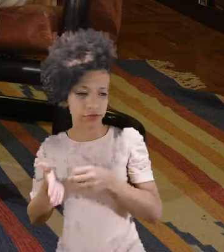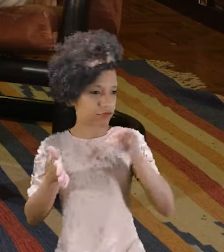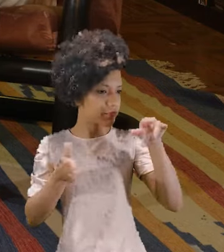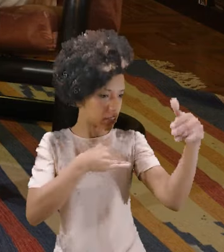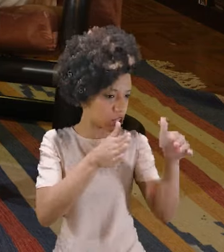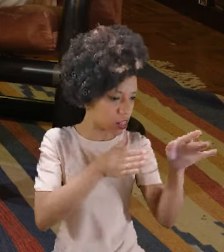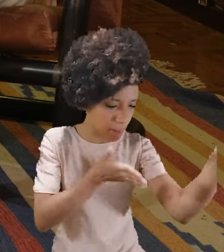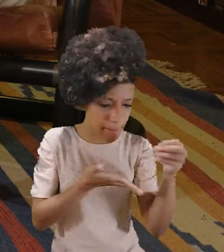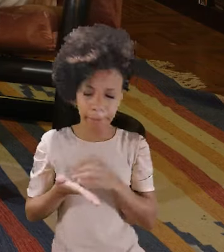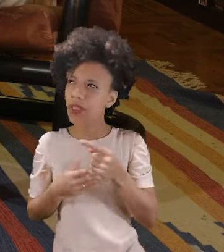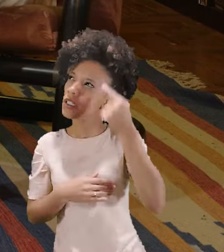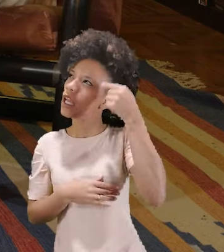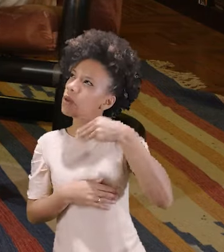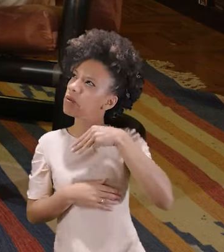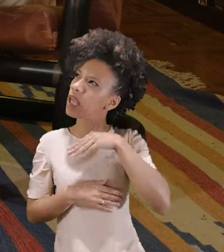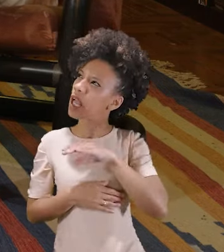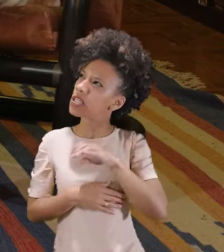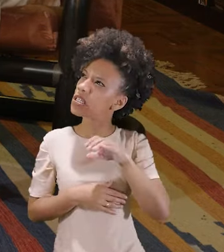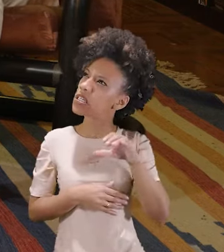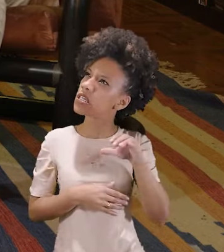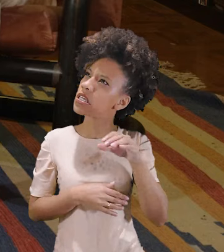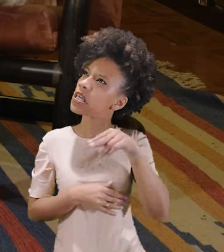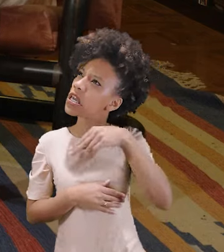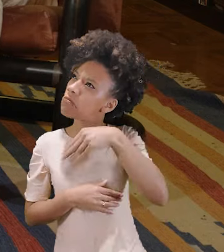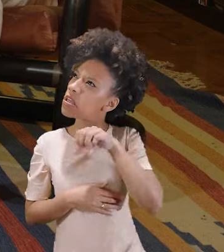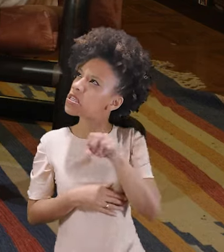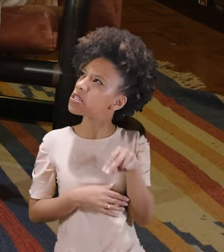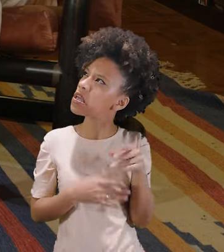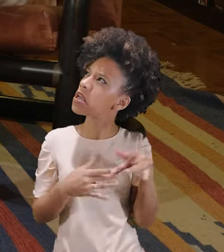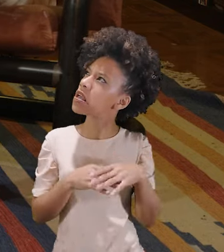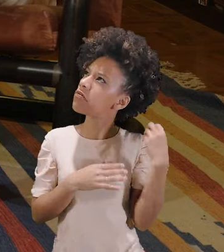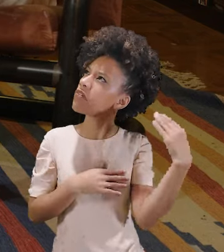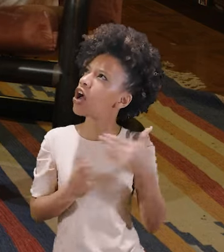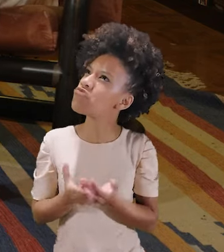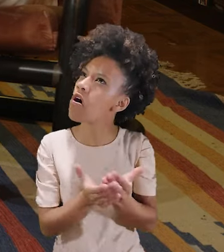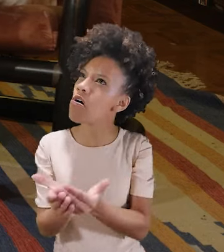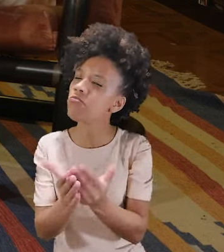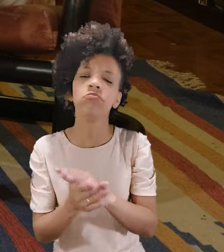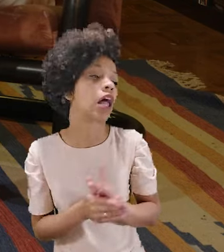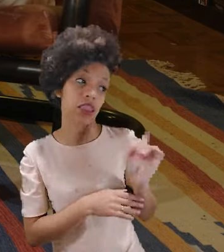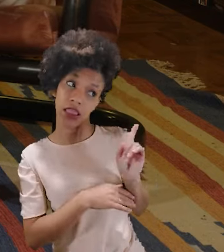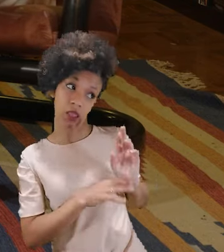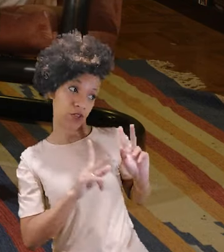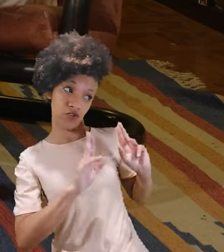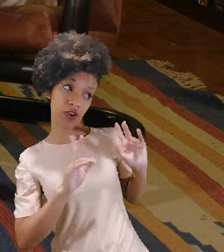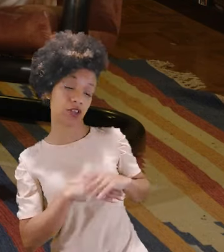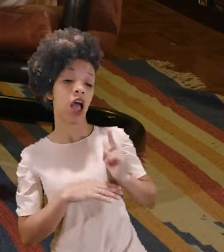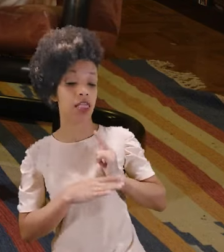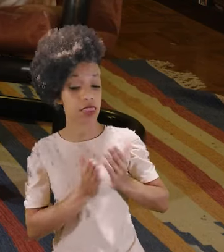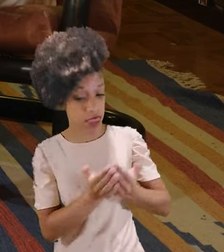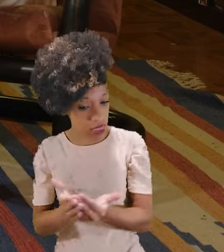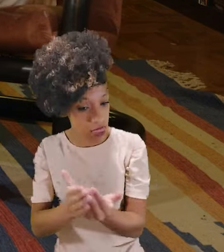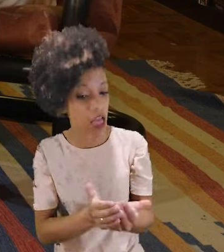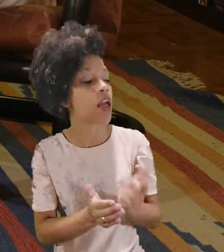aqui na minha cabeça tá vendo aquele NSC a galera pulando na piscina não é assim não rola não rola Embora tenha tem a piscina